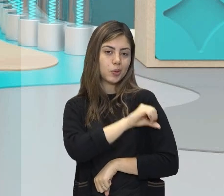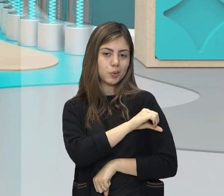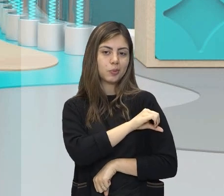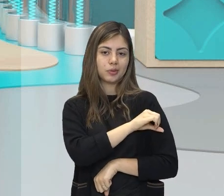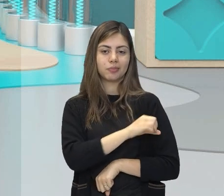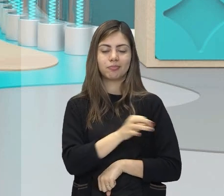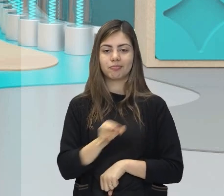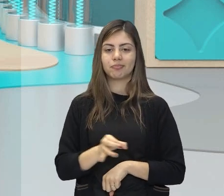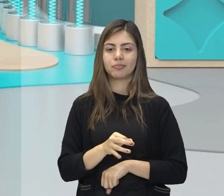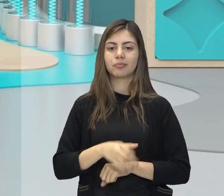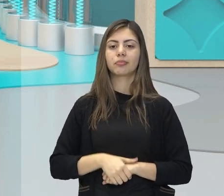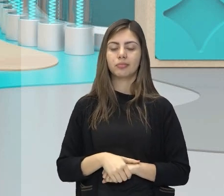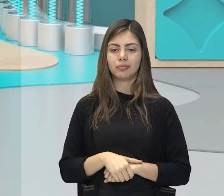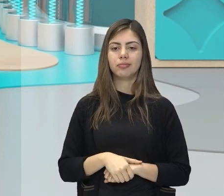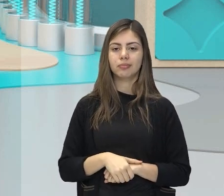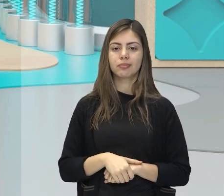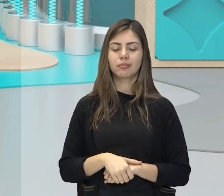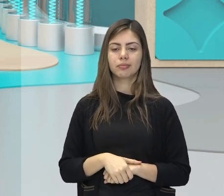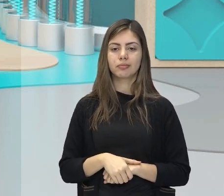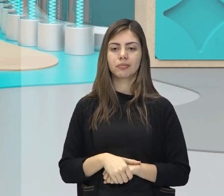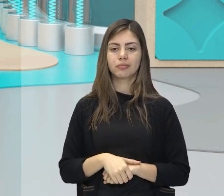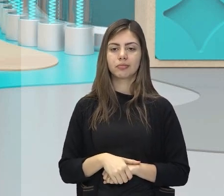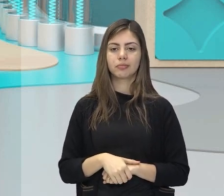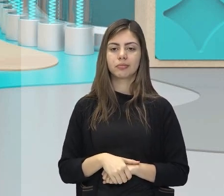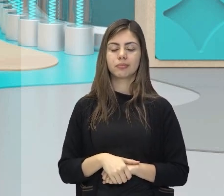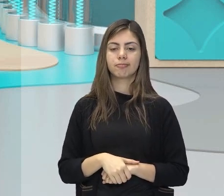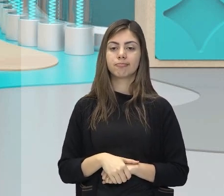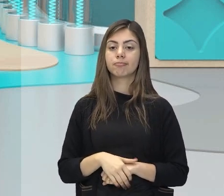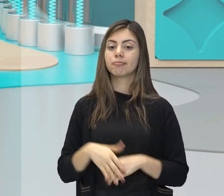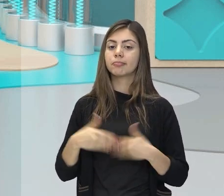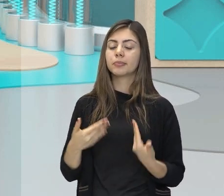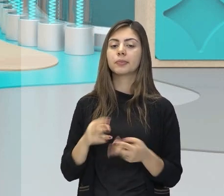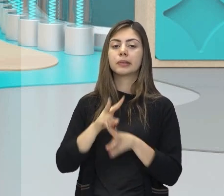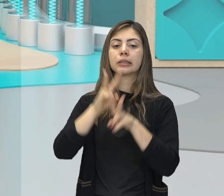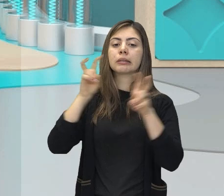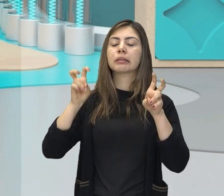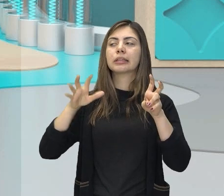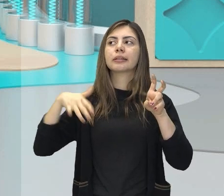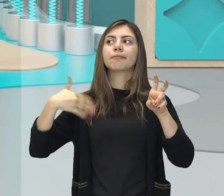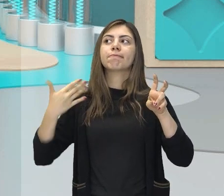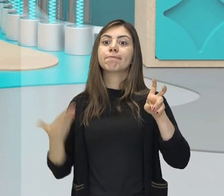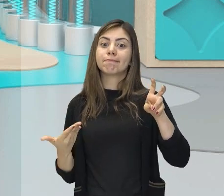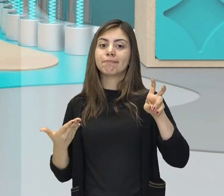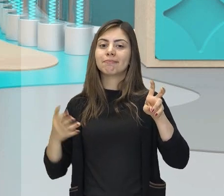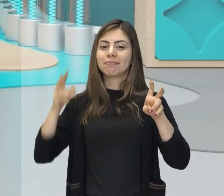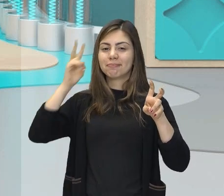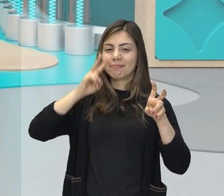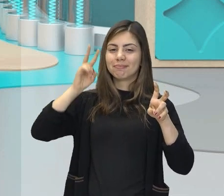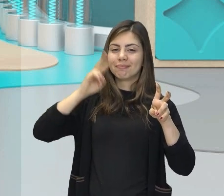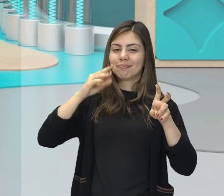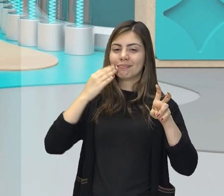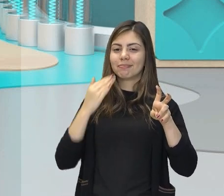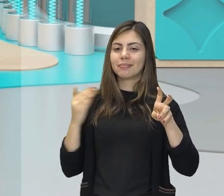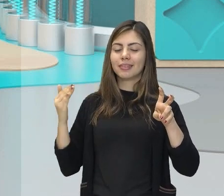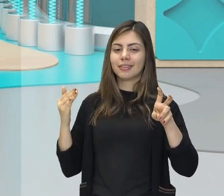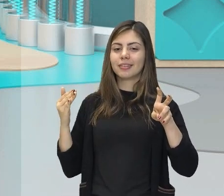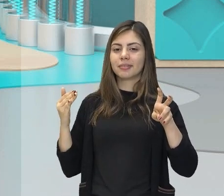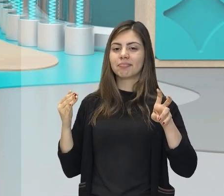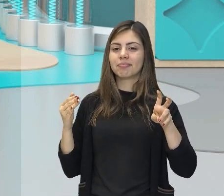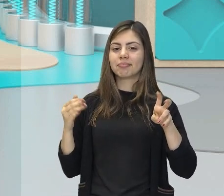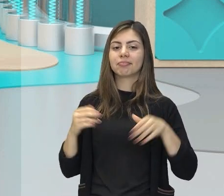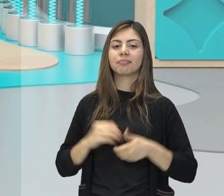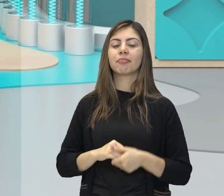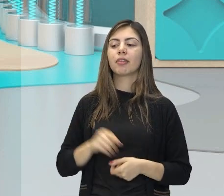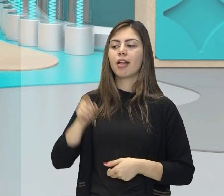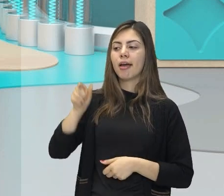Fundamental de 2024. É isto mesmo. E aí, qual será o título? Lembra do título criativo, chamativo? Aqui está.